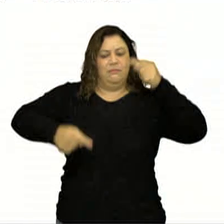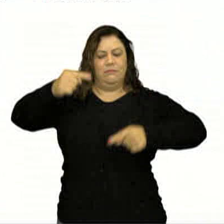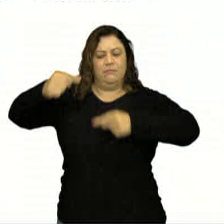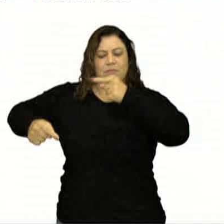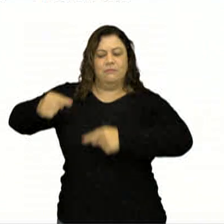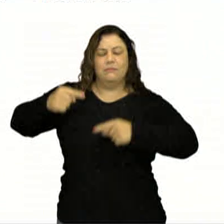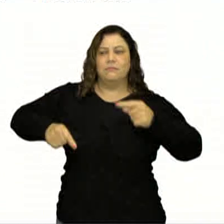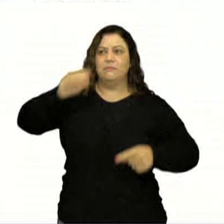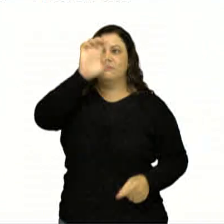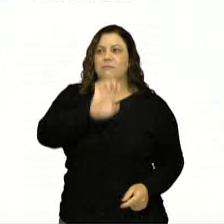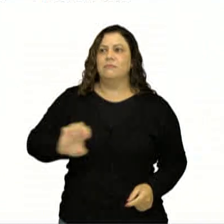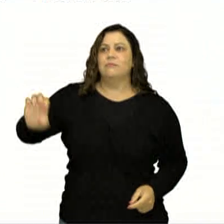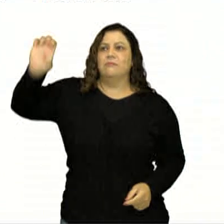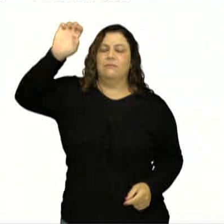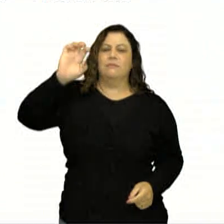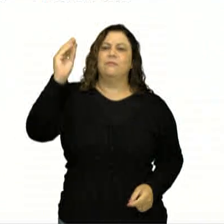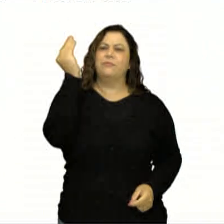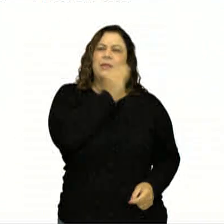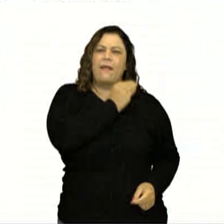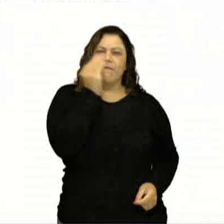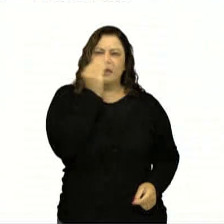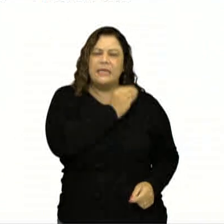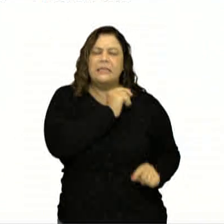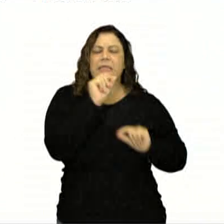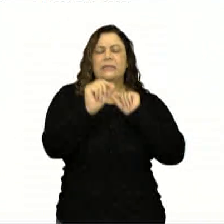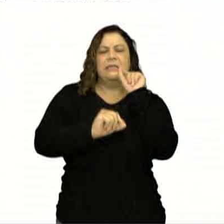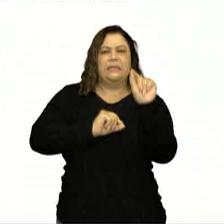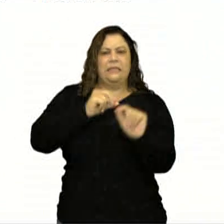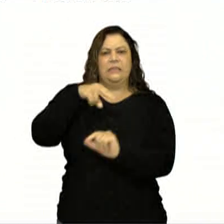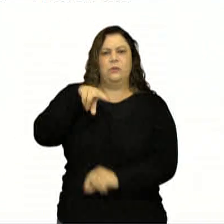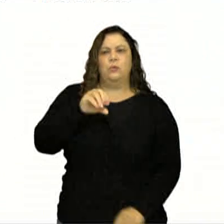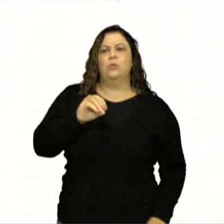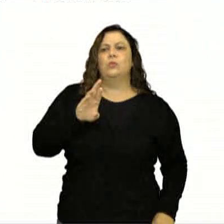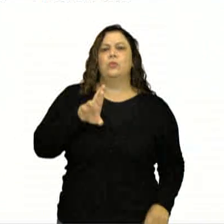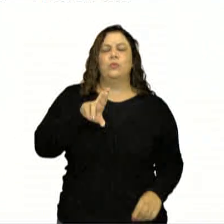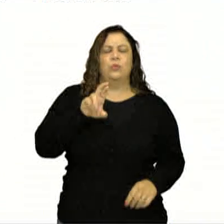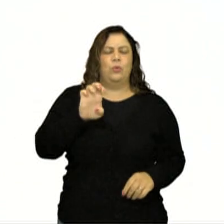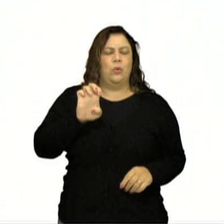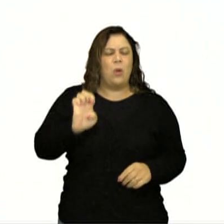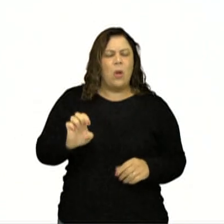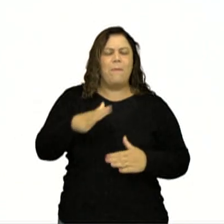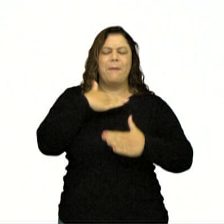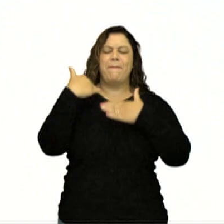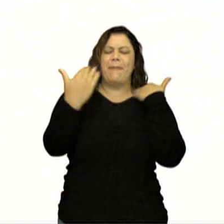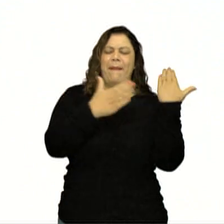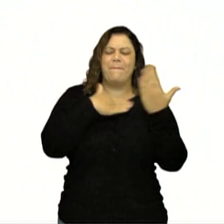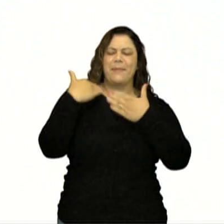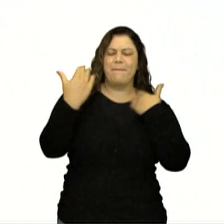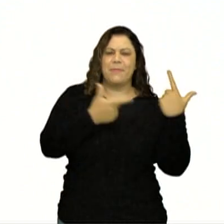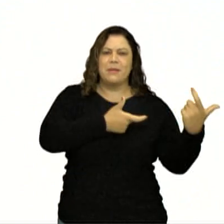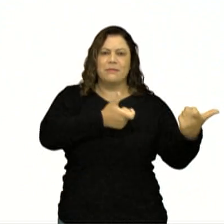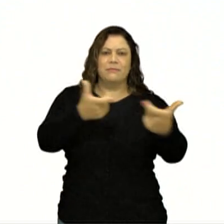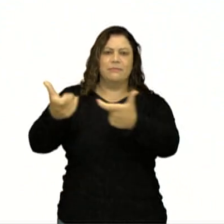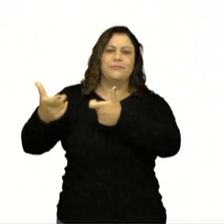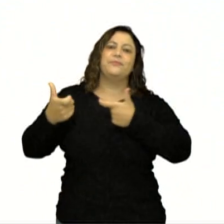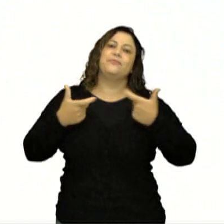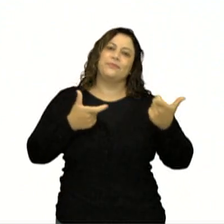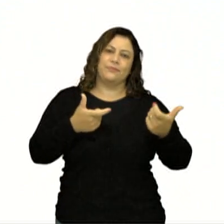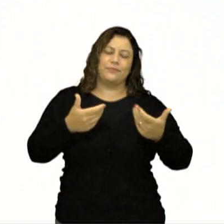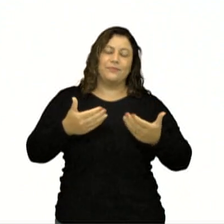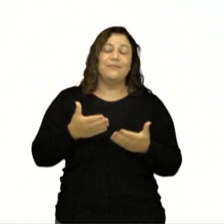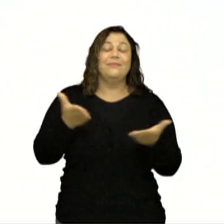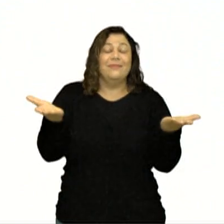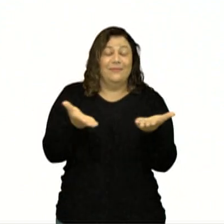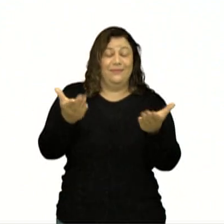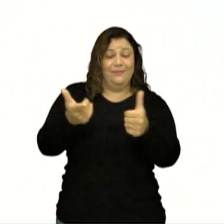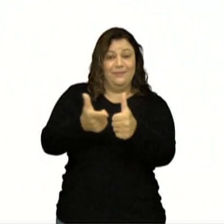na Europa, enfraqueceram a nobreza, por quê? Pois muitos nobres morreram no conflito, tá? Vamos para a nossa